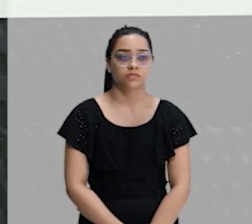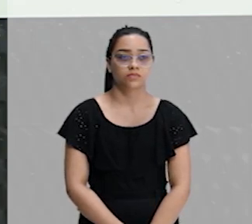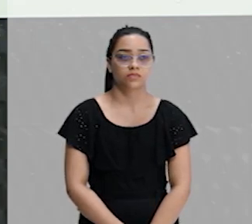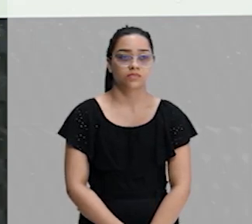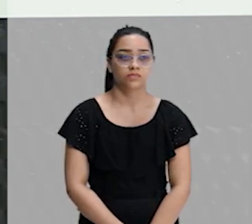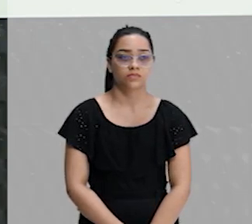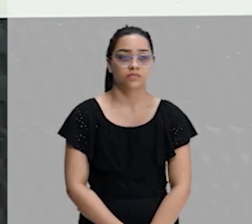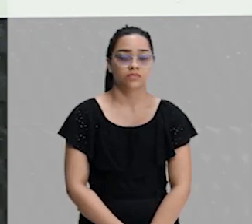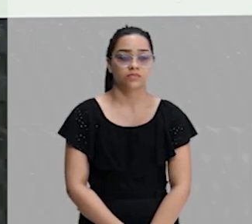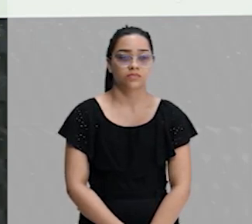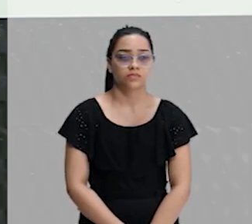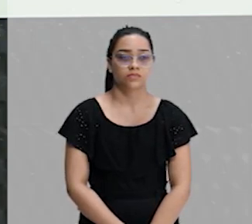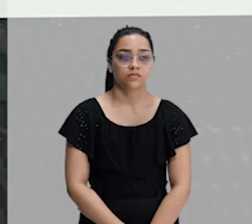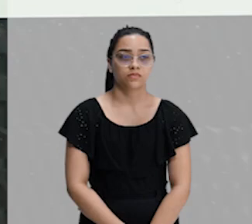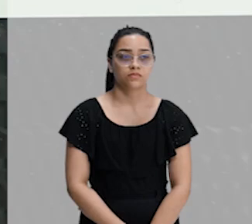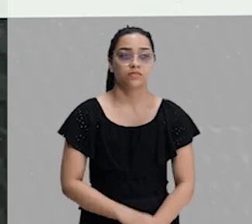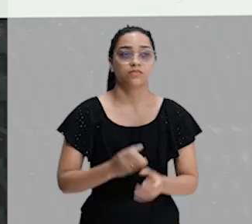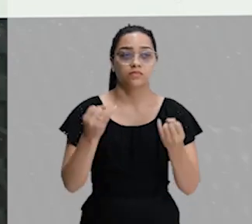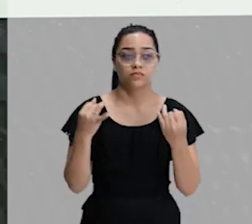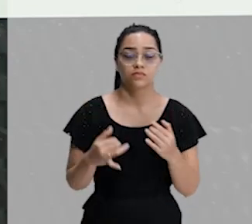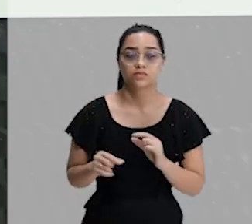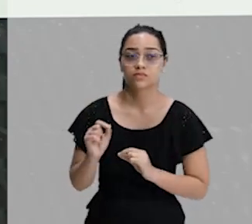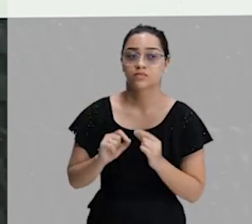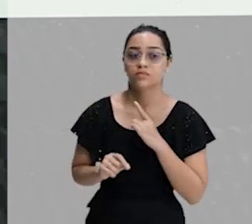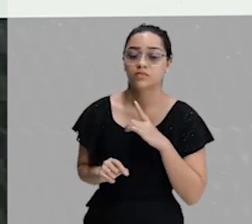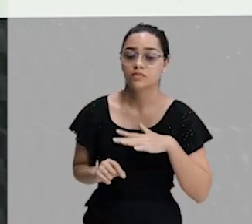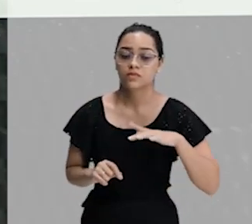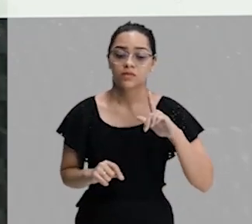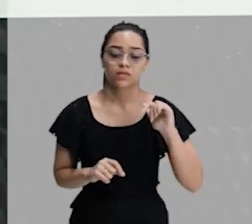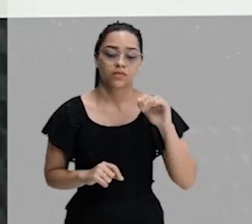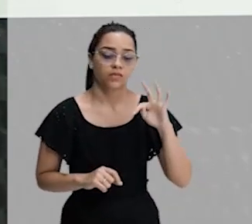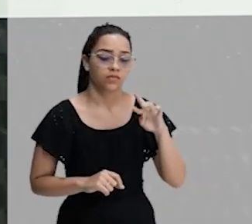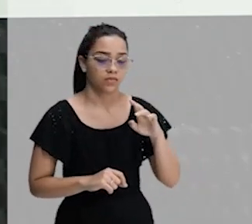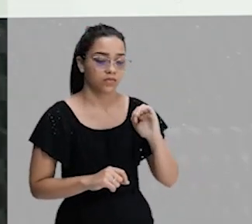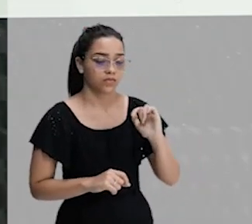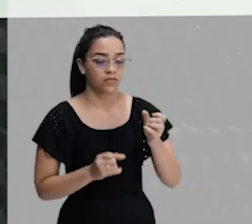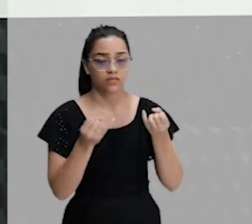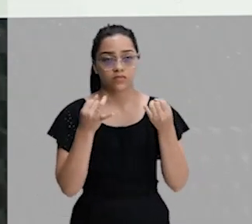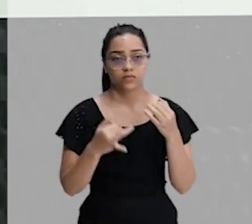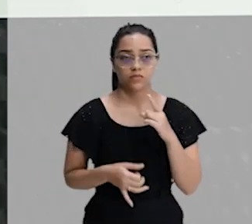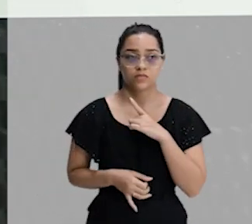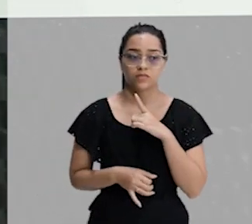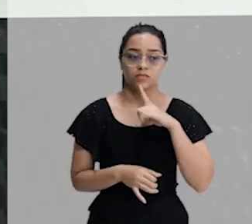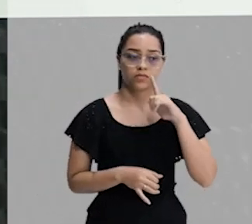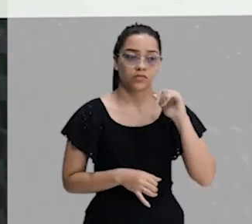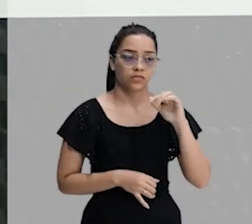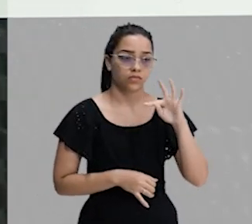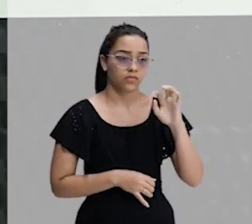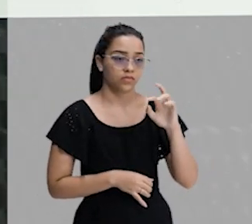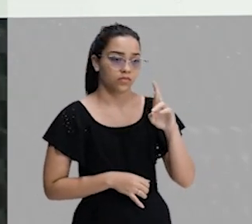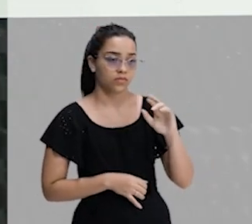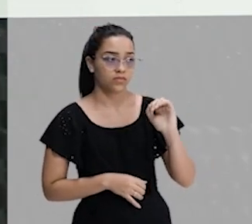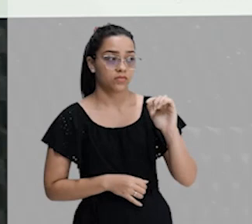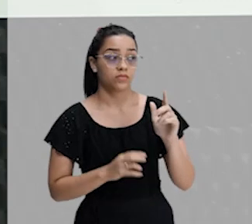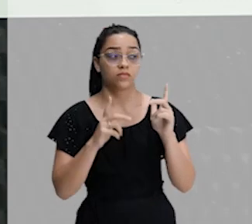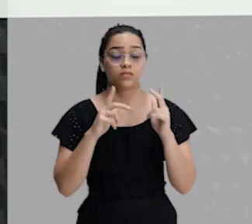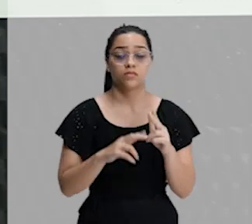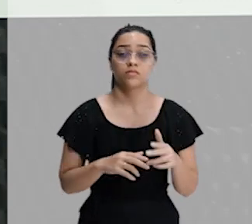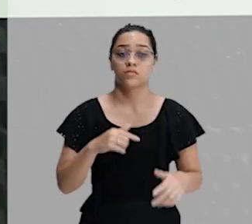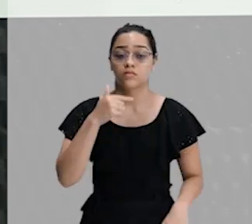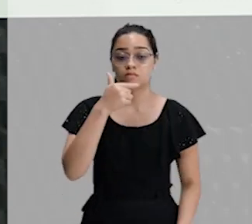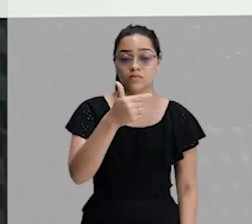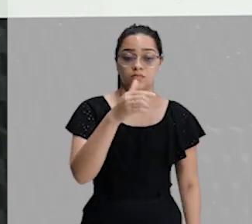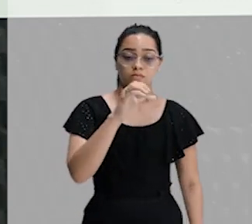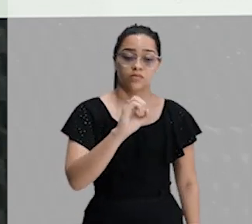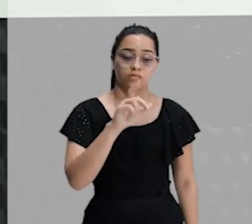total do cilindro. Olha, pessoal, ele falou que ele me deu a área lateral, né? Ele disse que a área lateral é igual a 20